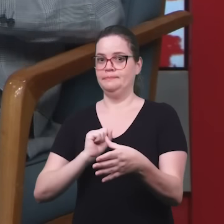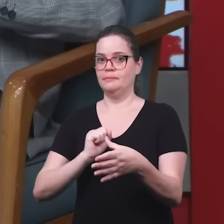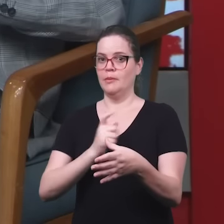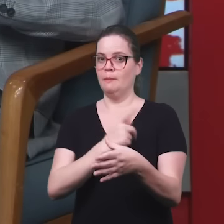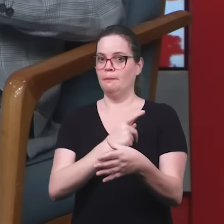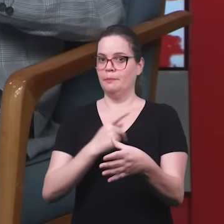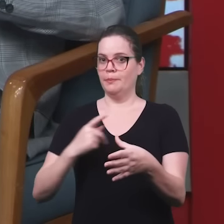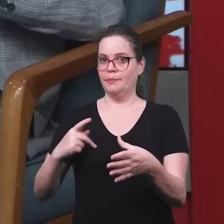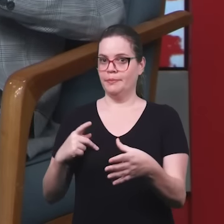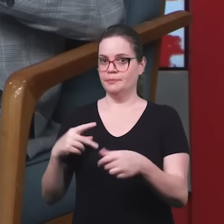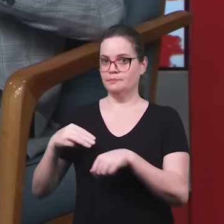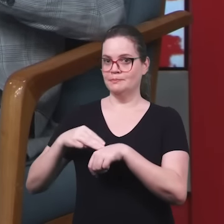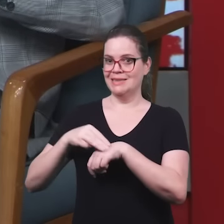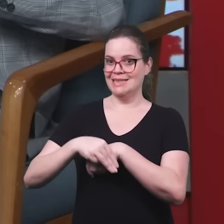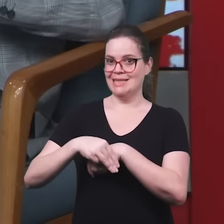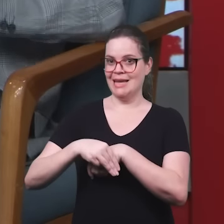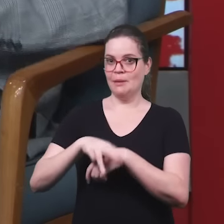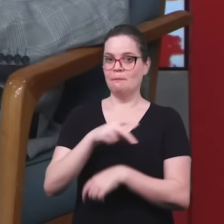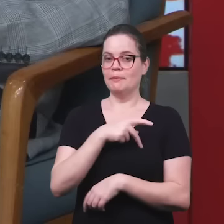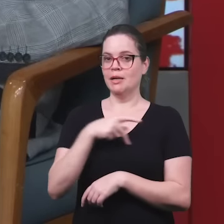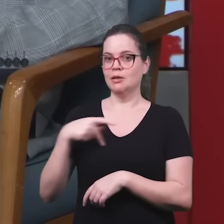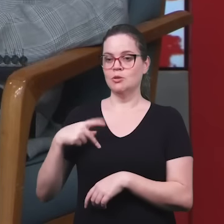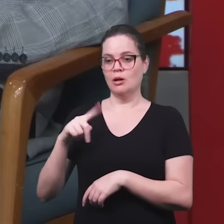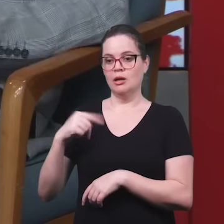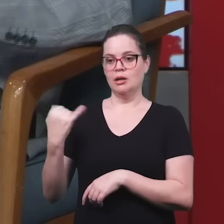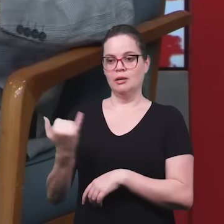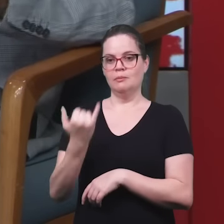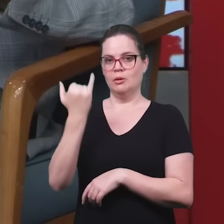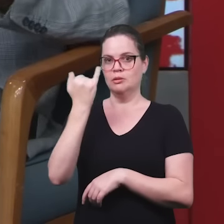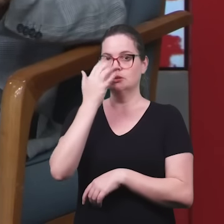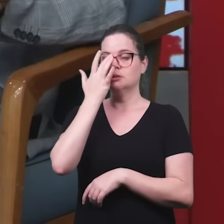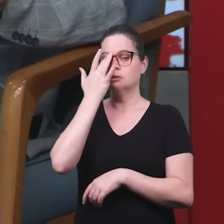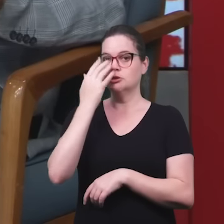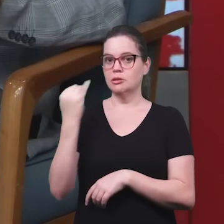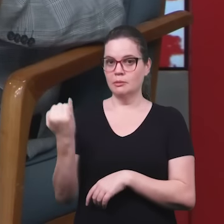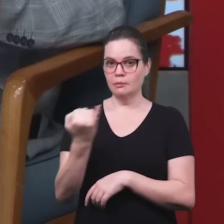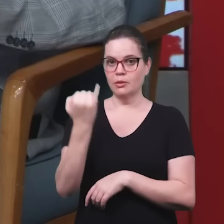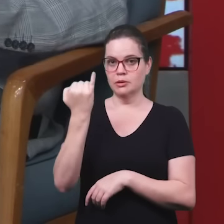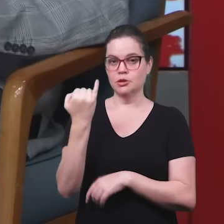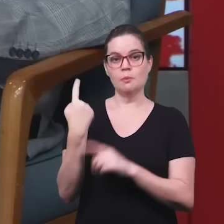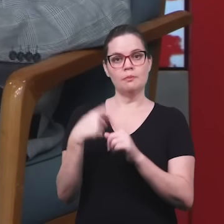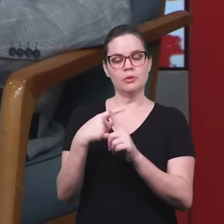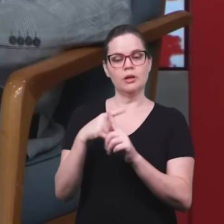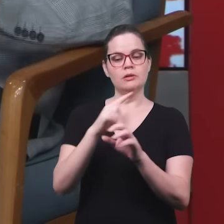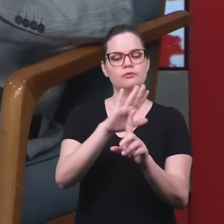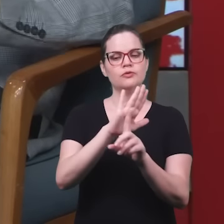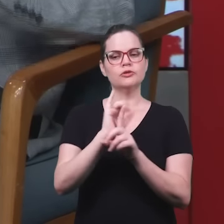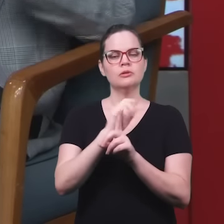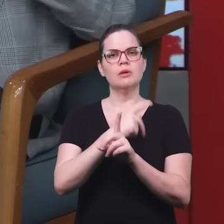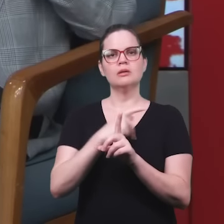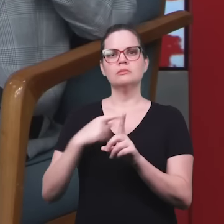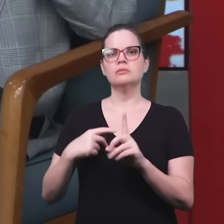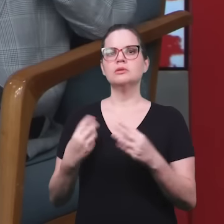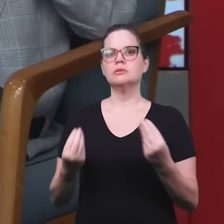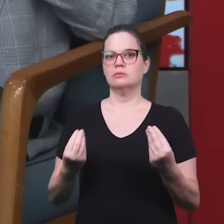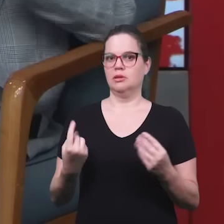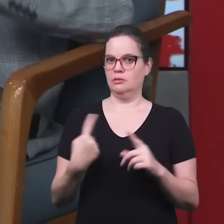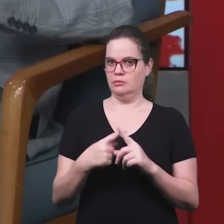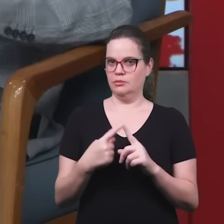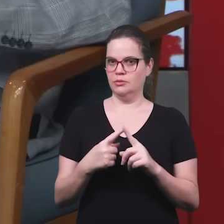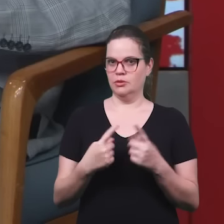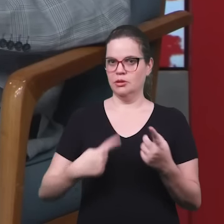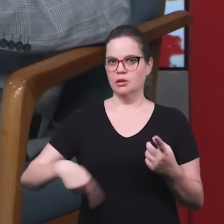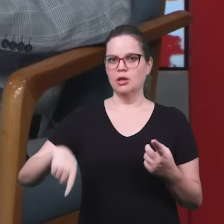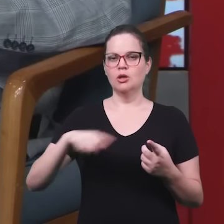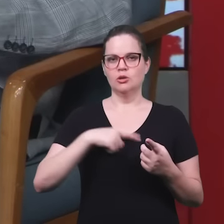totalmente dentro de uma linha, que é a linha para o qual ele foi levantado, porque o ministério para nós, e é